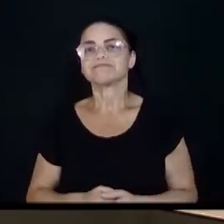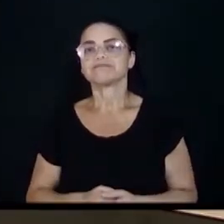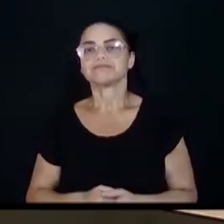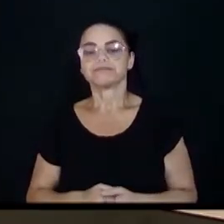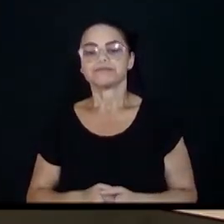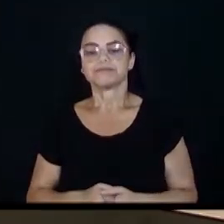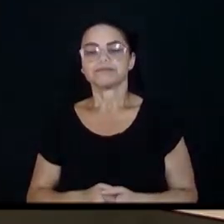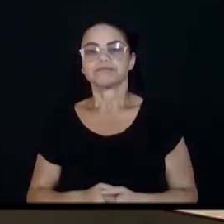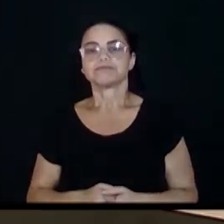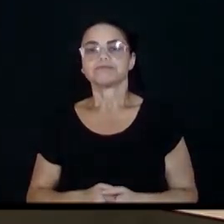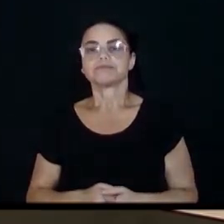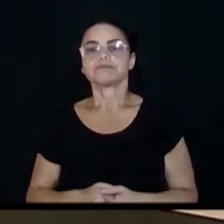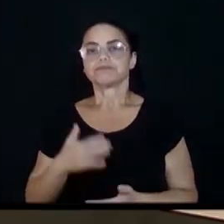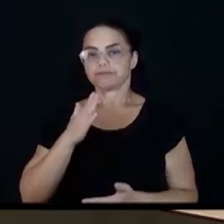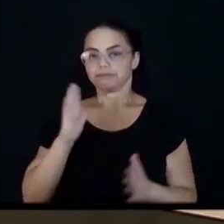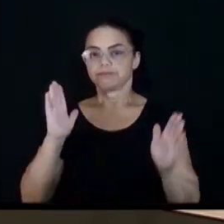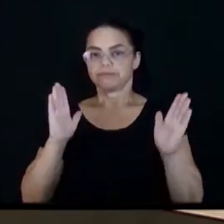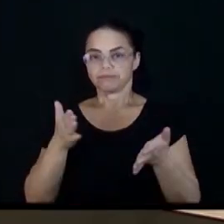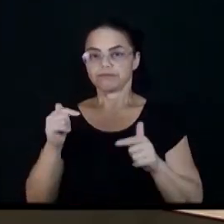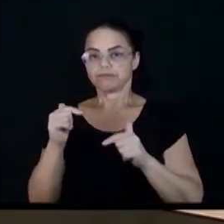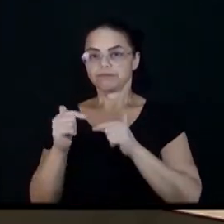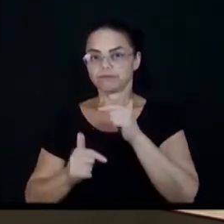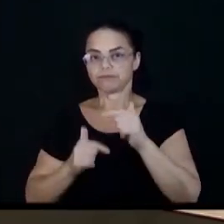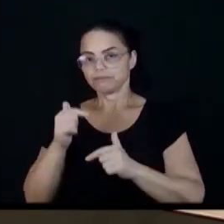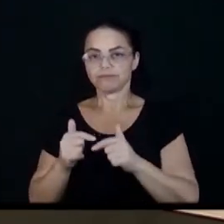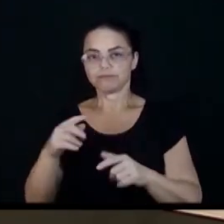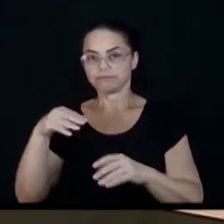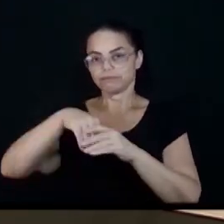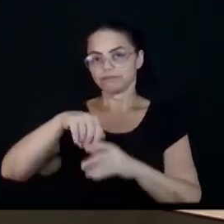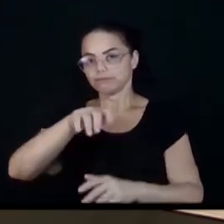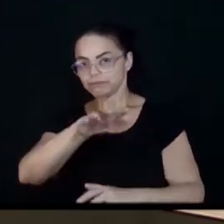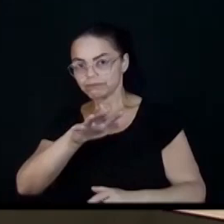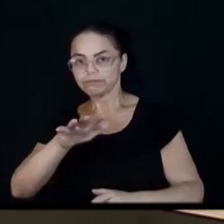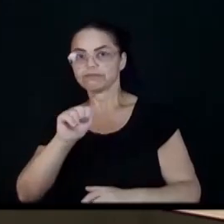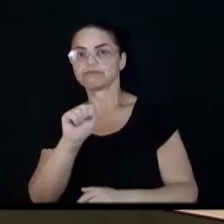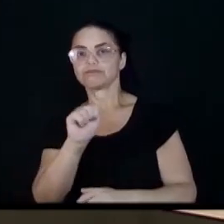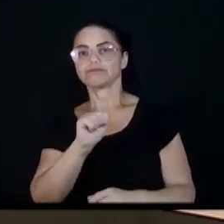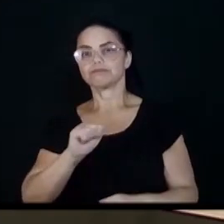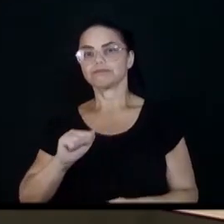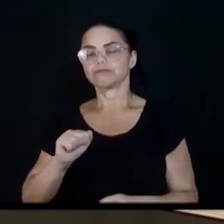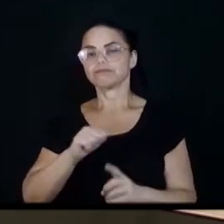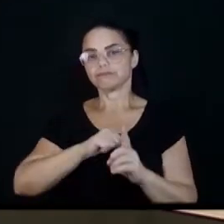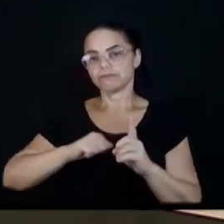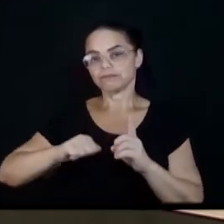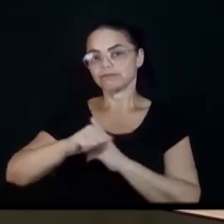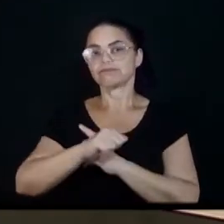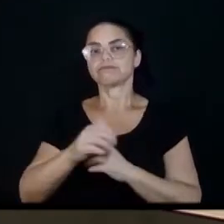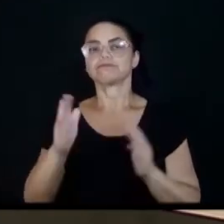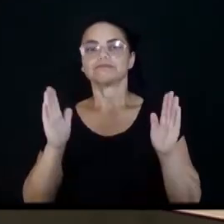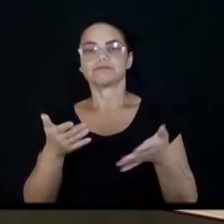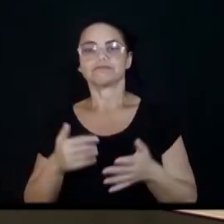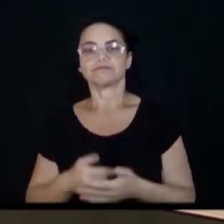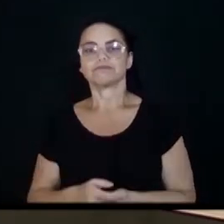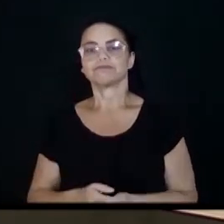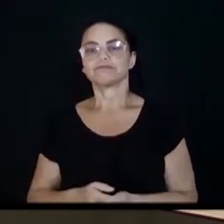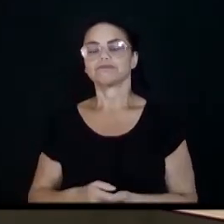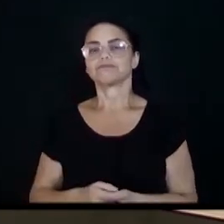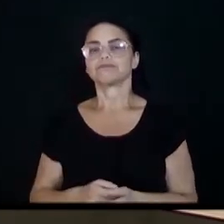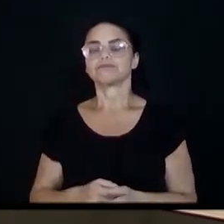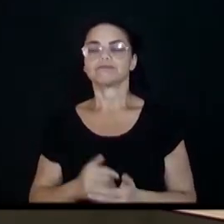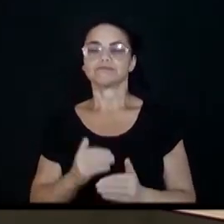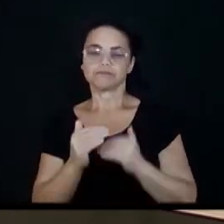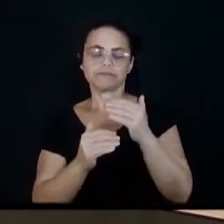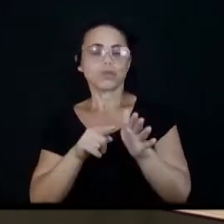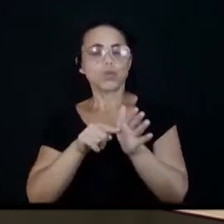Eu já trabalhava, né, dentro do âmbito social desde muito tempo, desenvolvi pesquisas